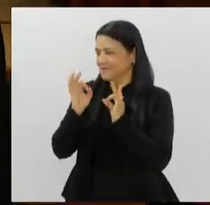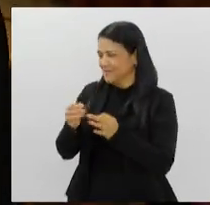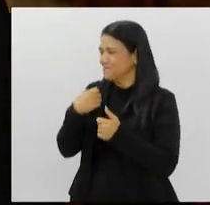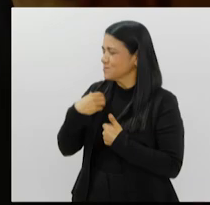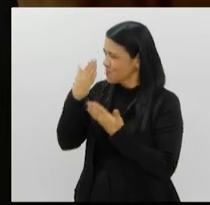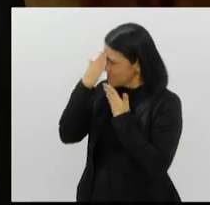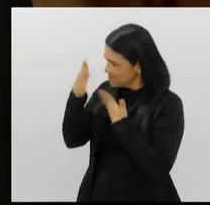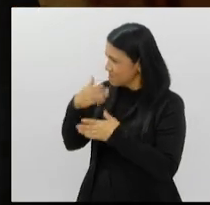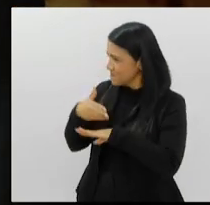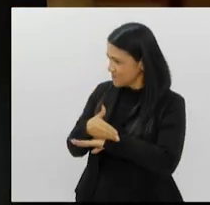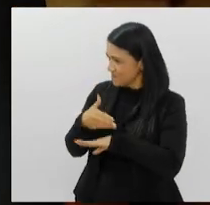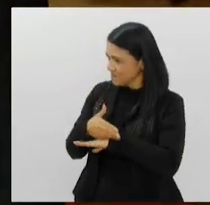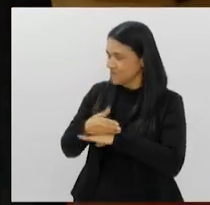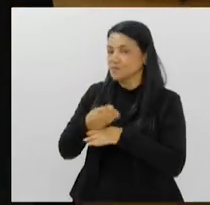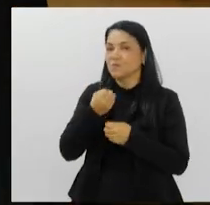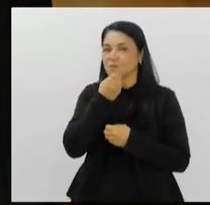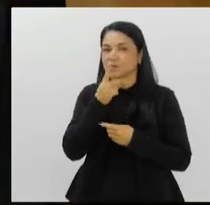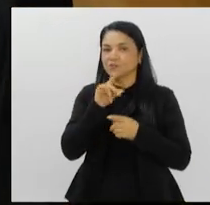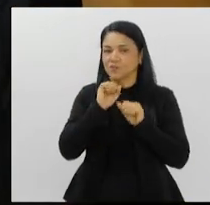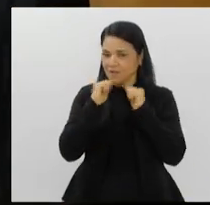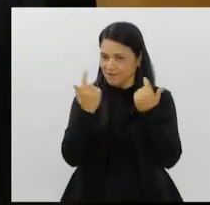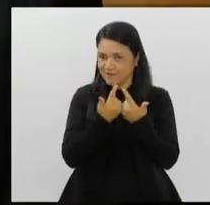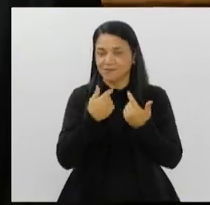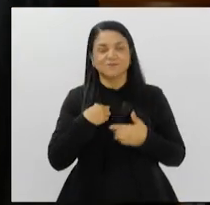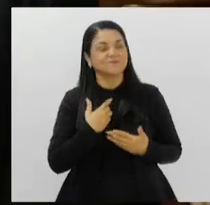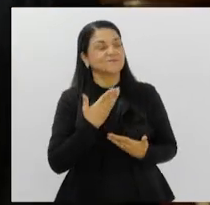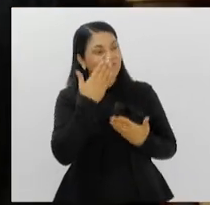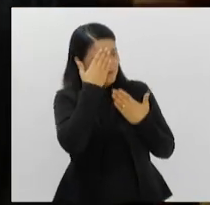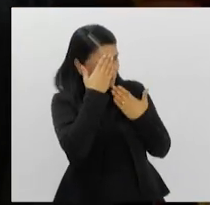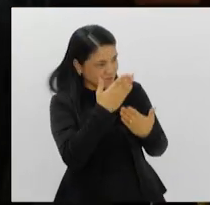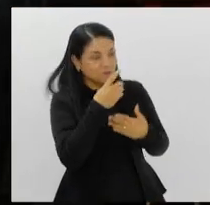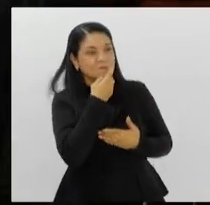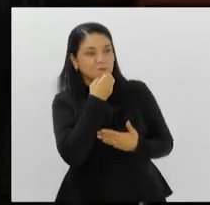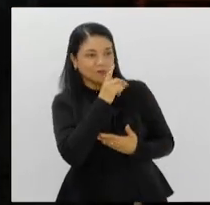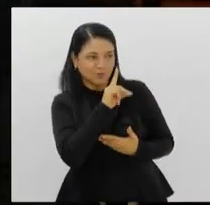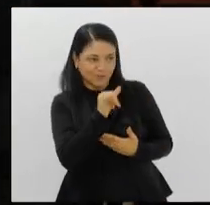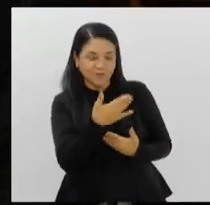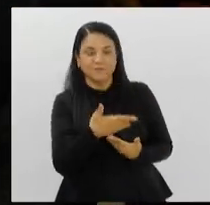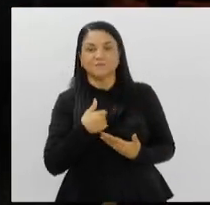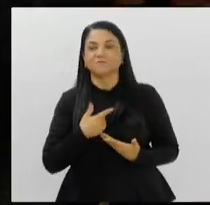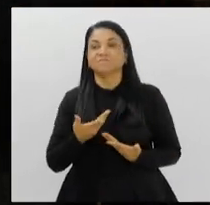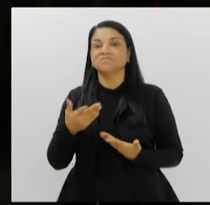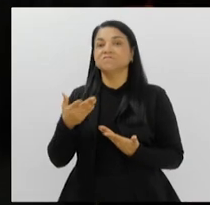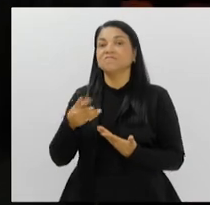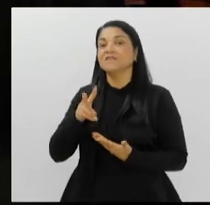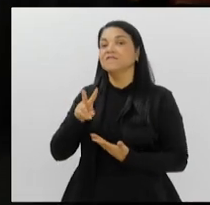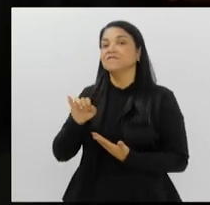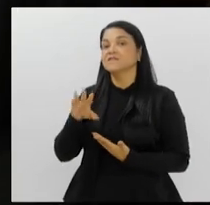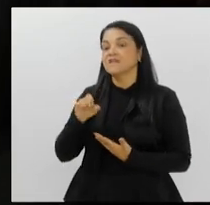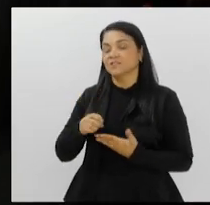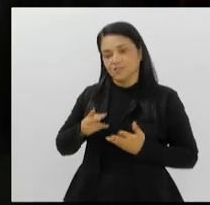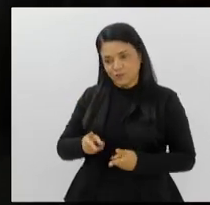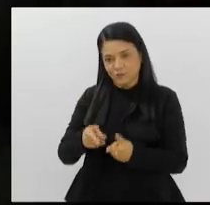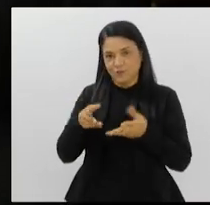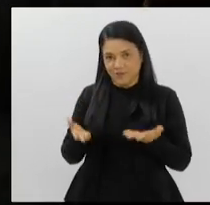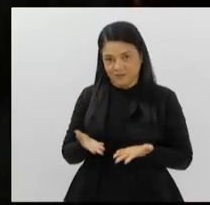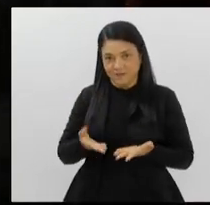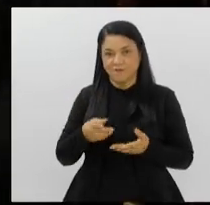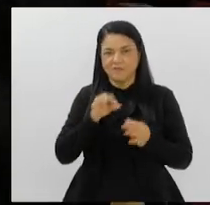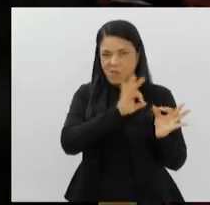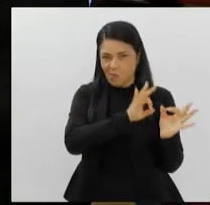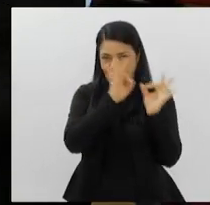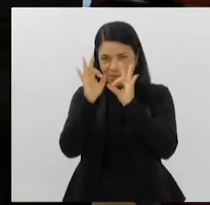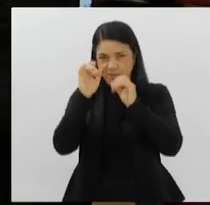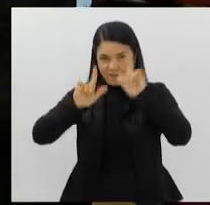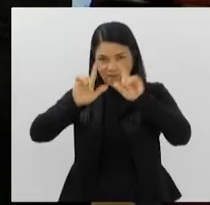pela sua participação aqui no Bom Dia Alerj, viu, secretária? Bom dia, gente, bom dia. É isso, Vicente, a gente segue daqui, vocês vão poder acompanhar tudo pela